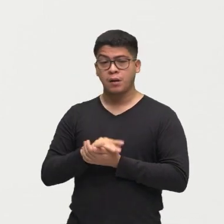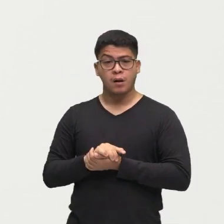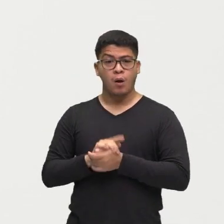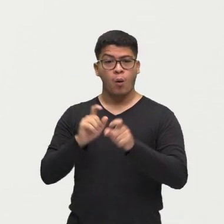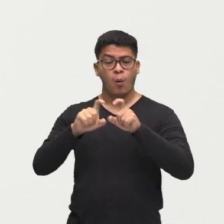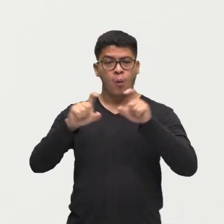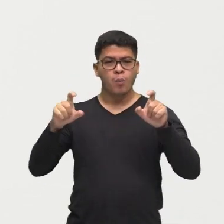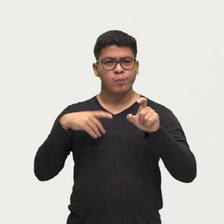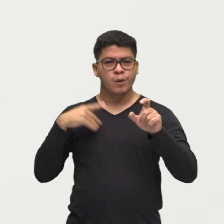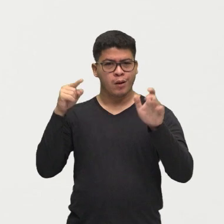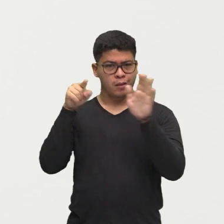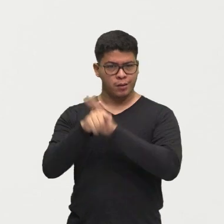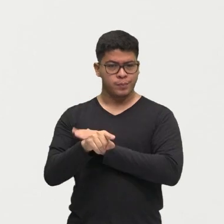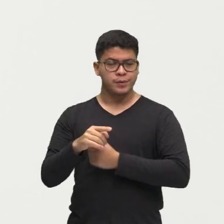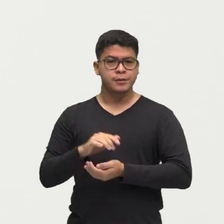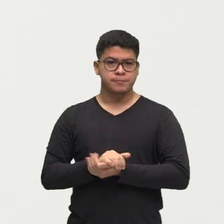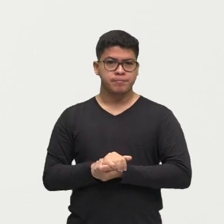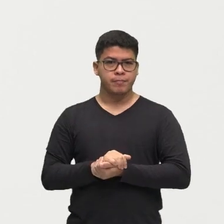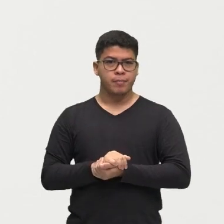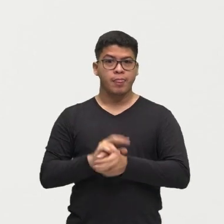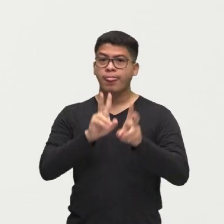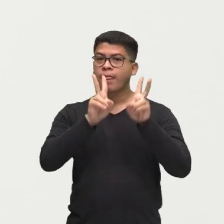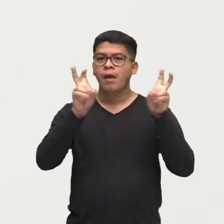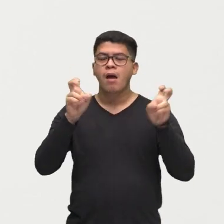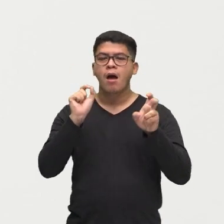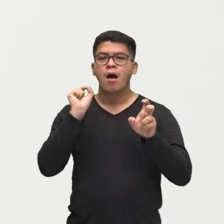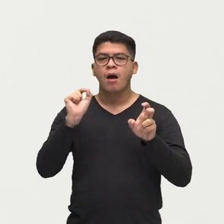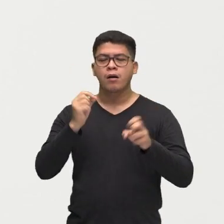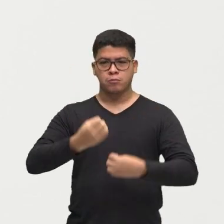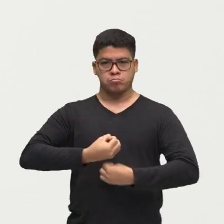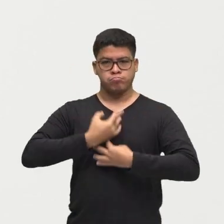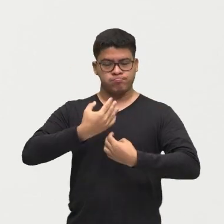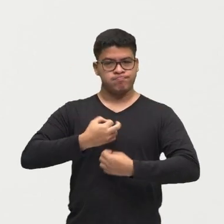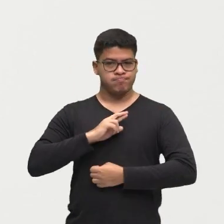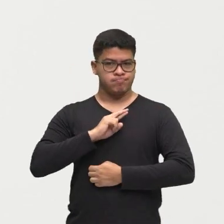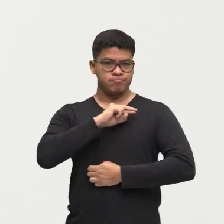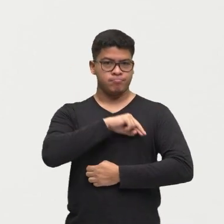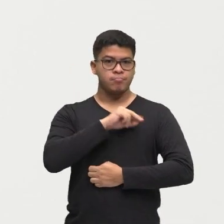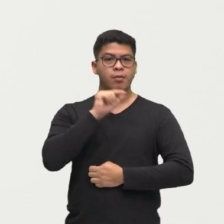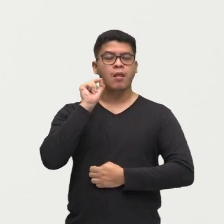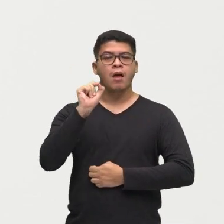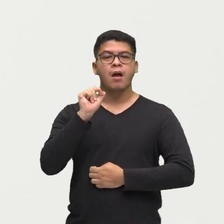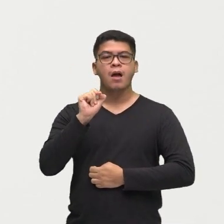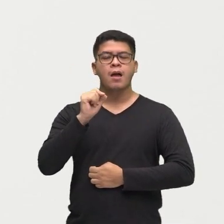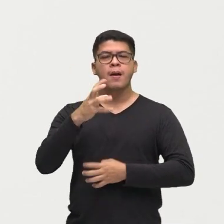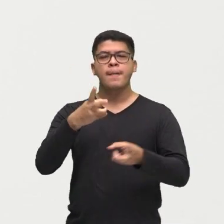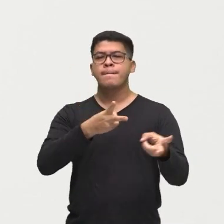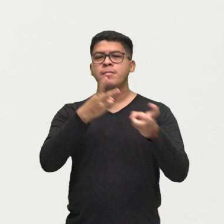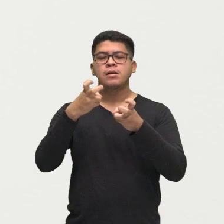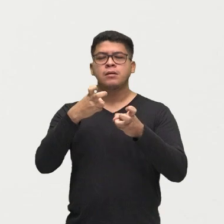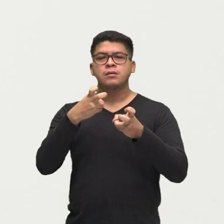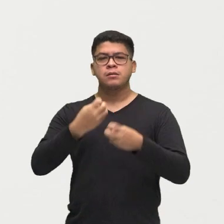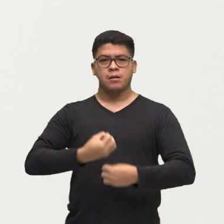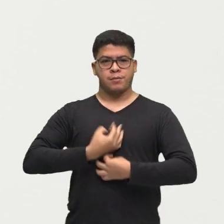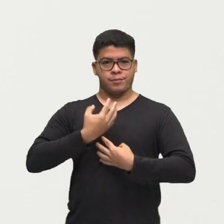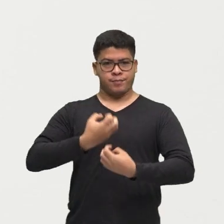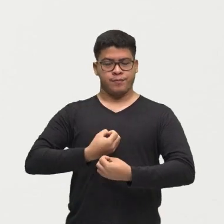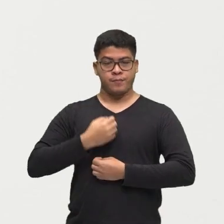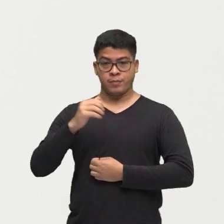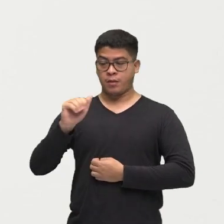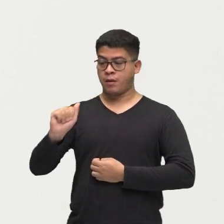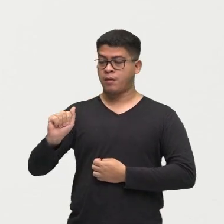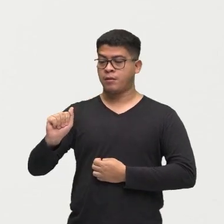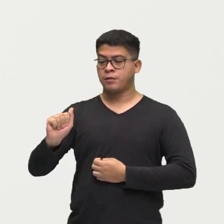enunciado aqui da pergunta. Uma temática comum à poesia romântica que pode ser percebida no poema letra A, crítica